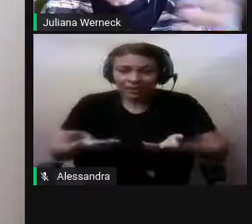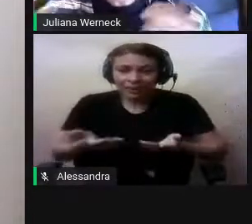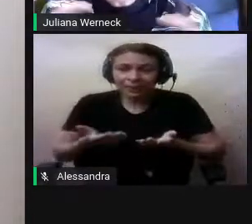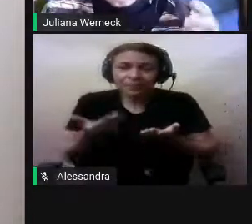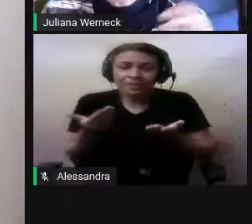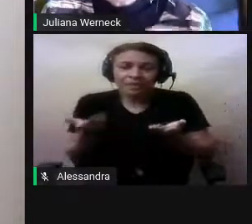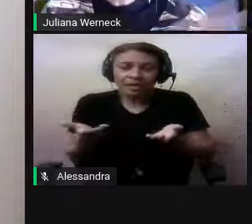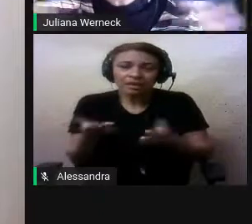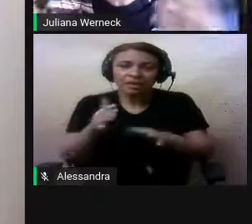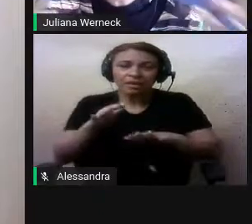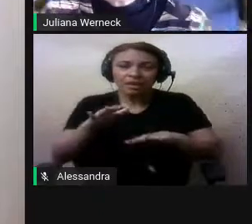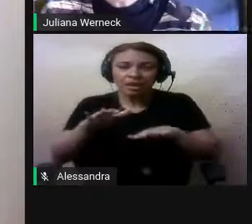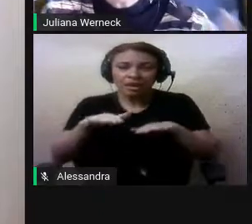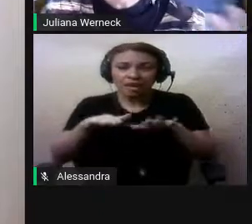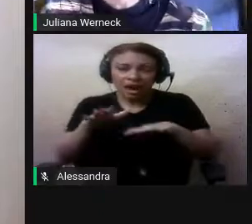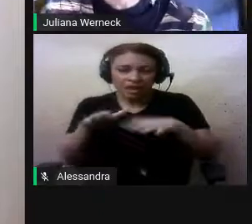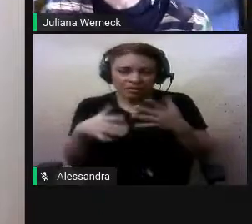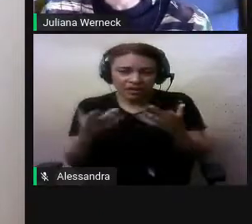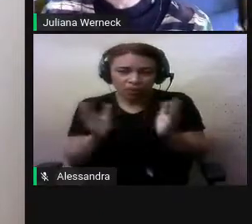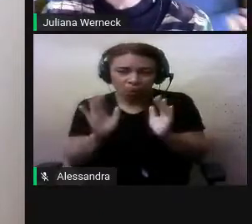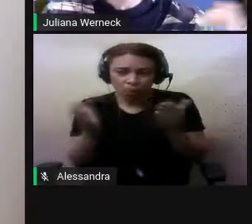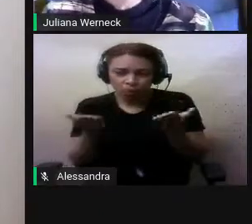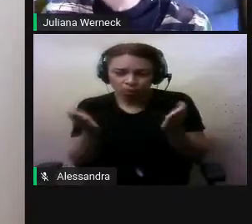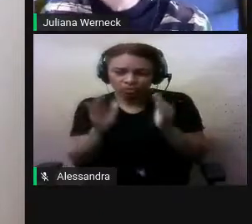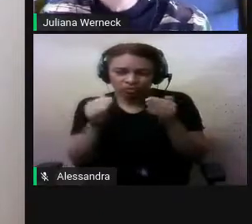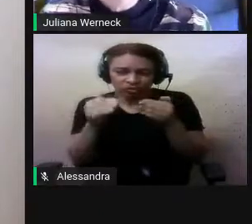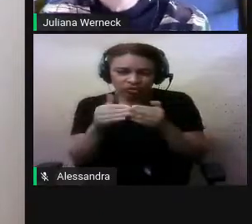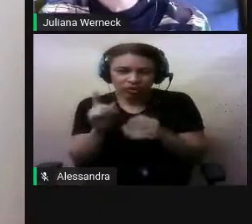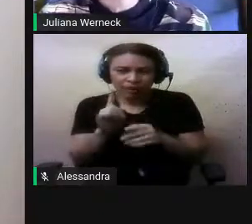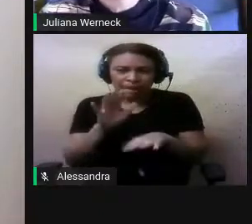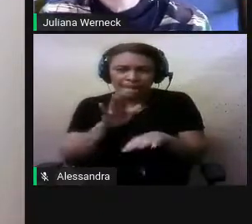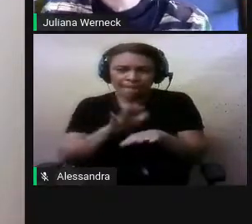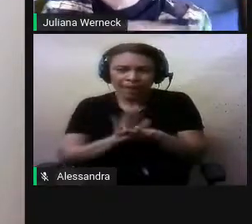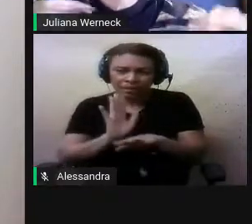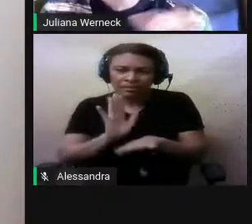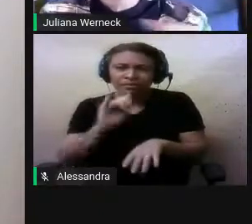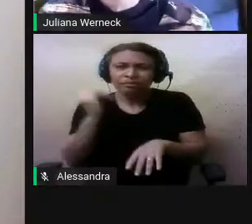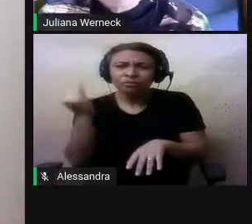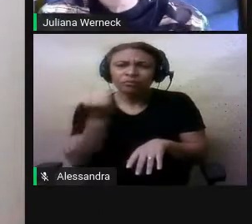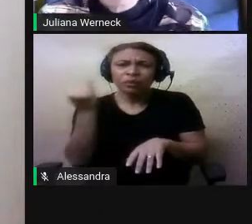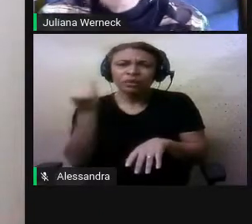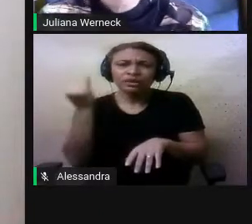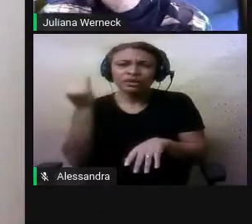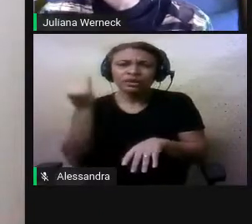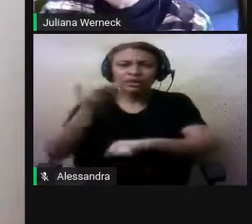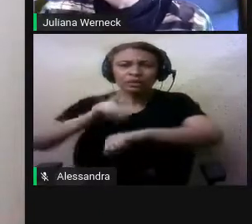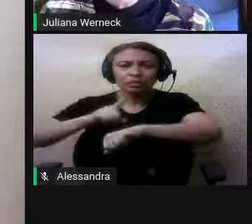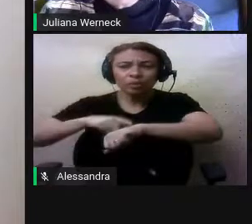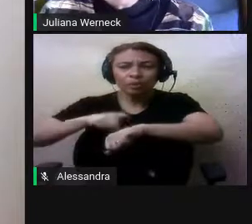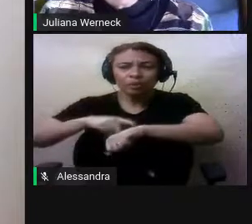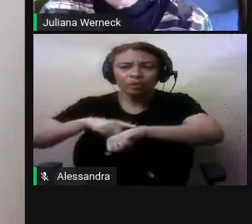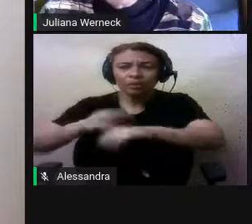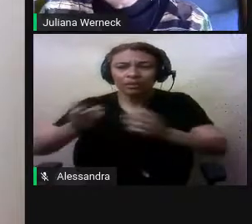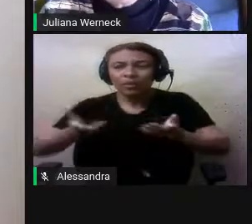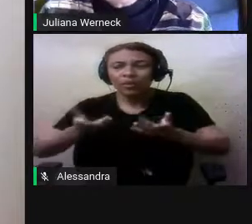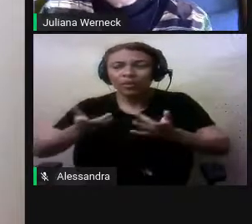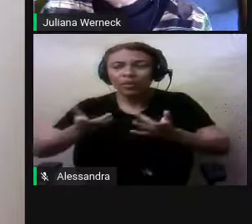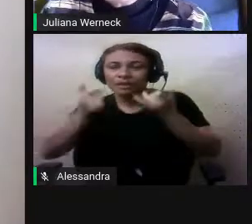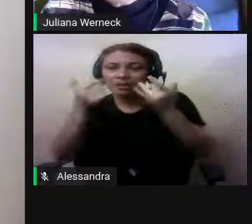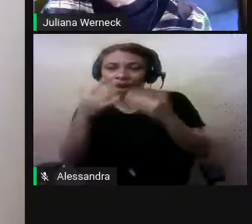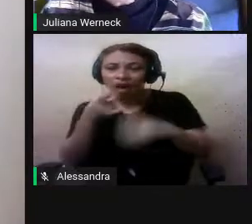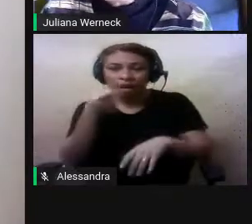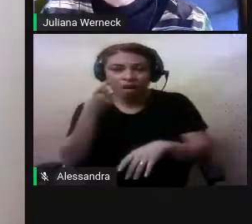né, embora não seja esse o foco aqui, mas acho que é importante, né, a gente aproveitar esse momento para falar,